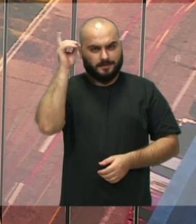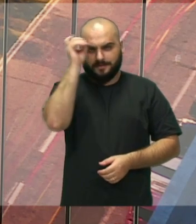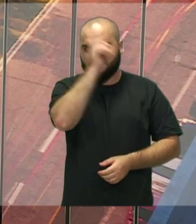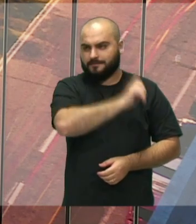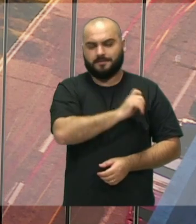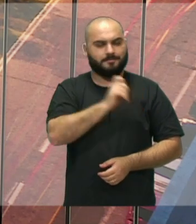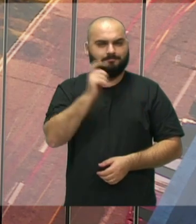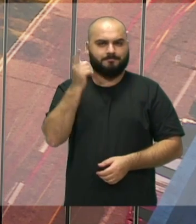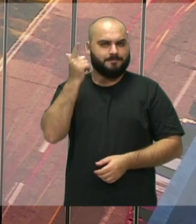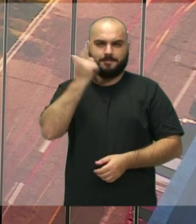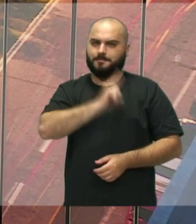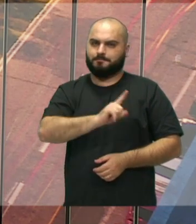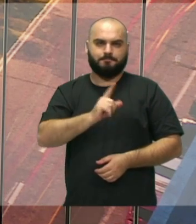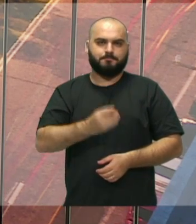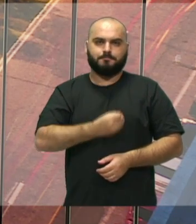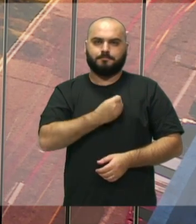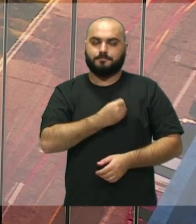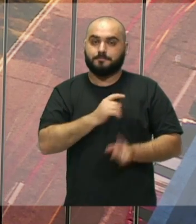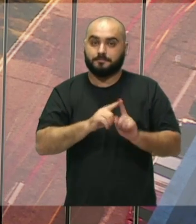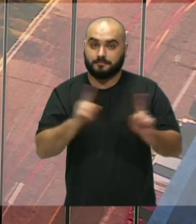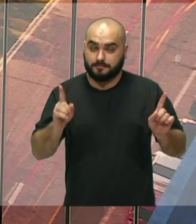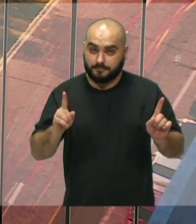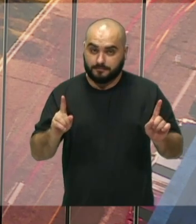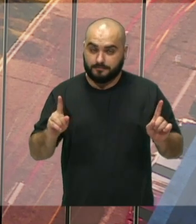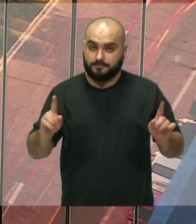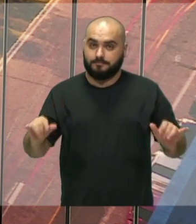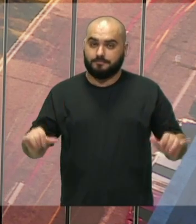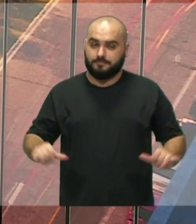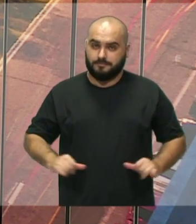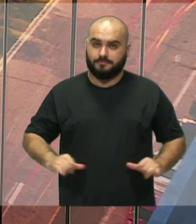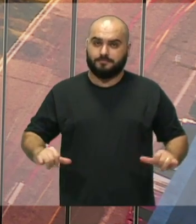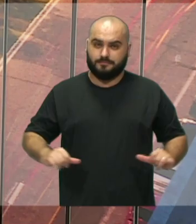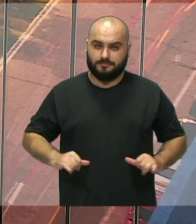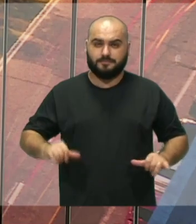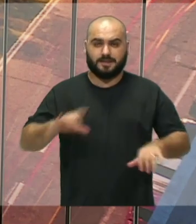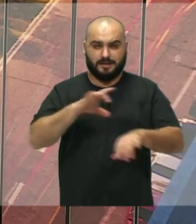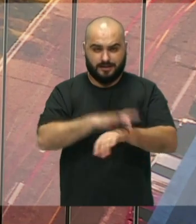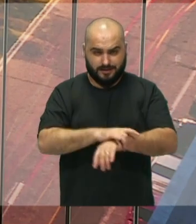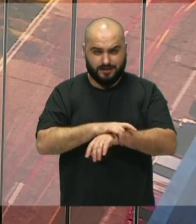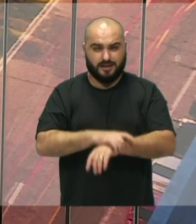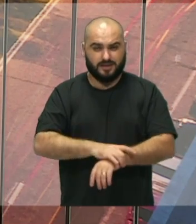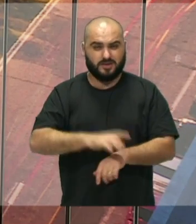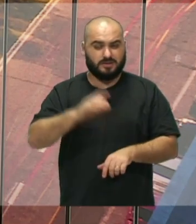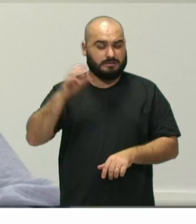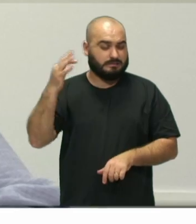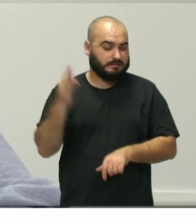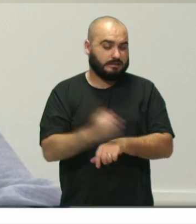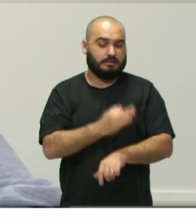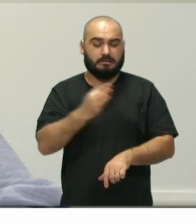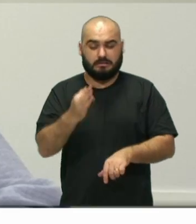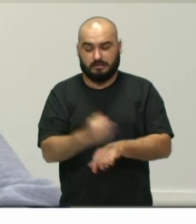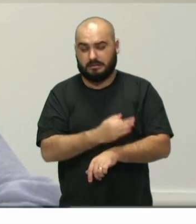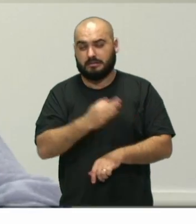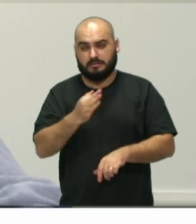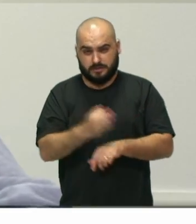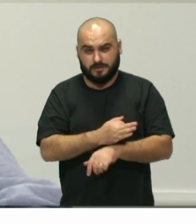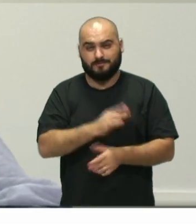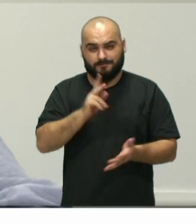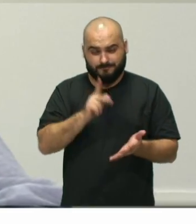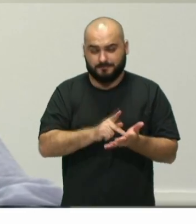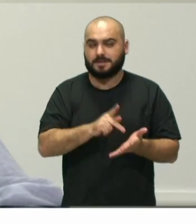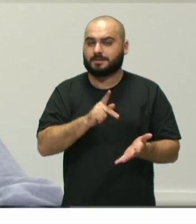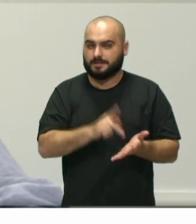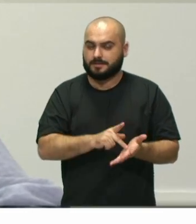praticamente impossível, mas que o sofrimento, isso sim é garantido, doloroso, e aí a